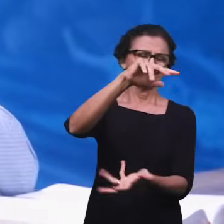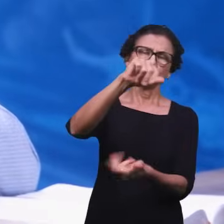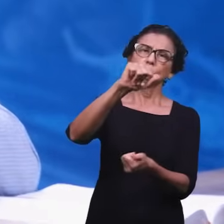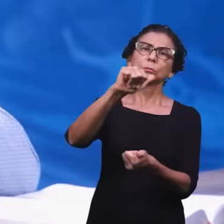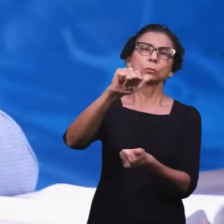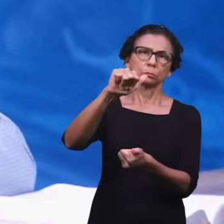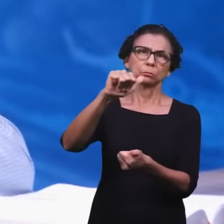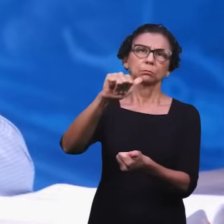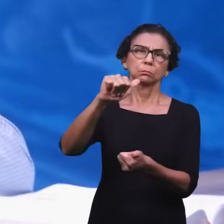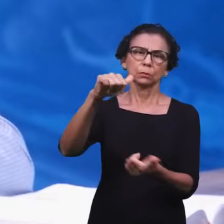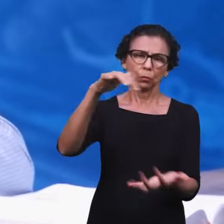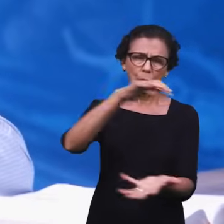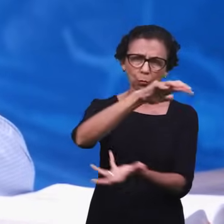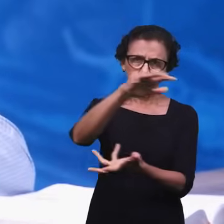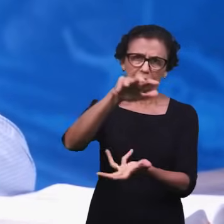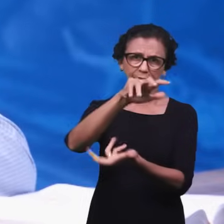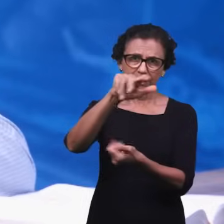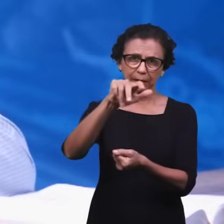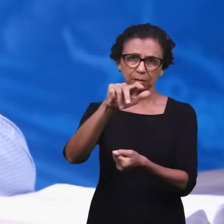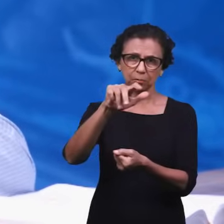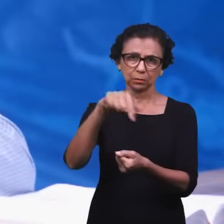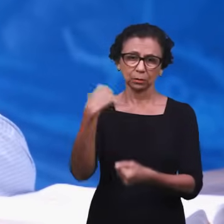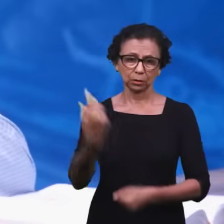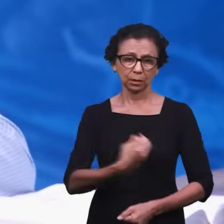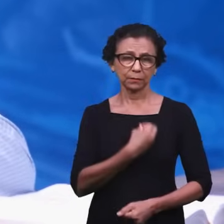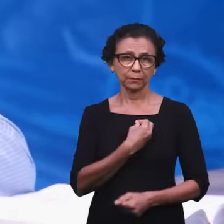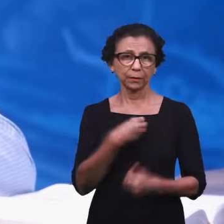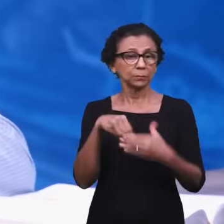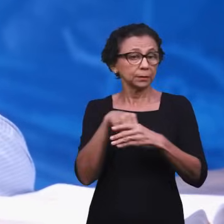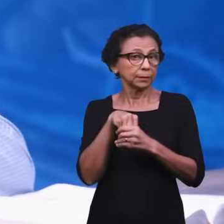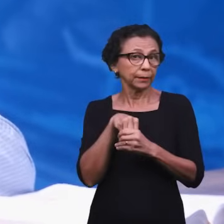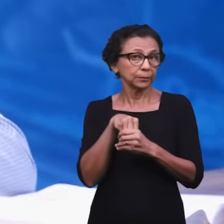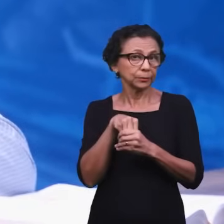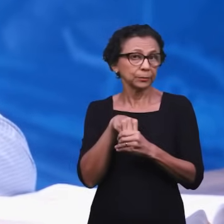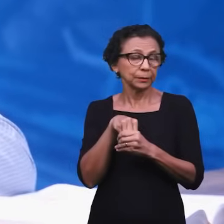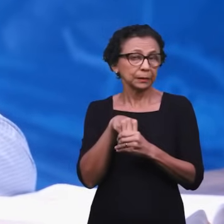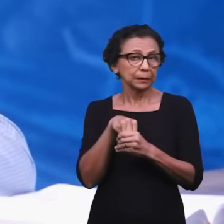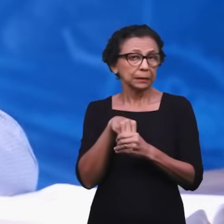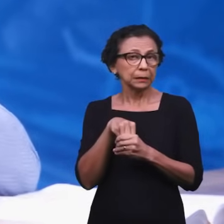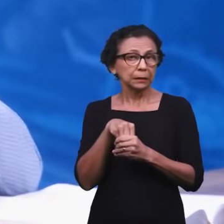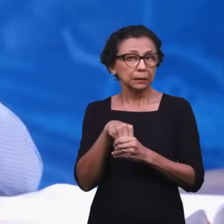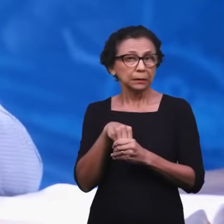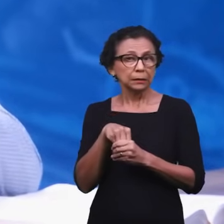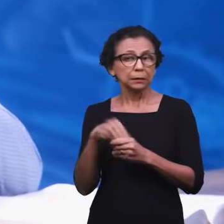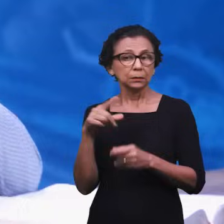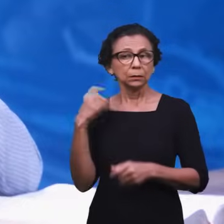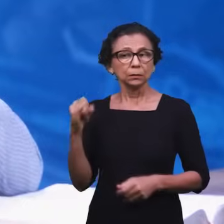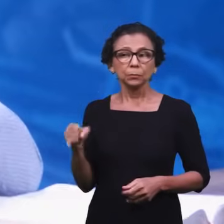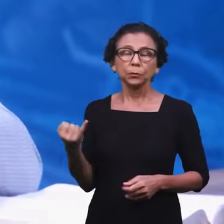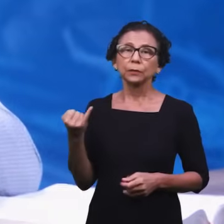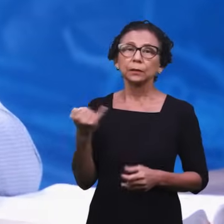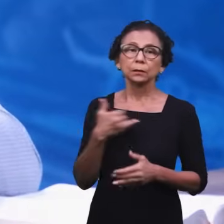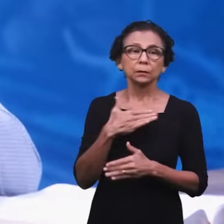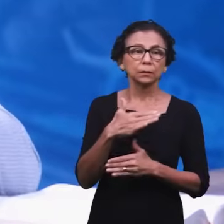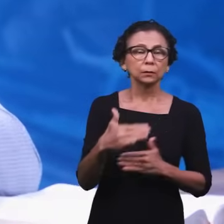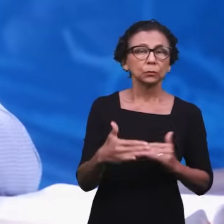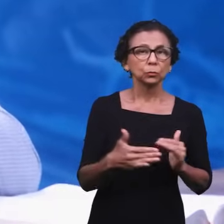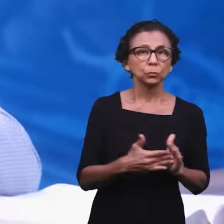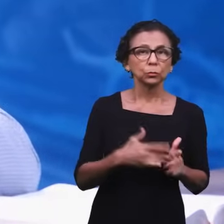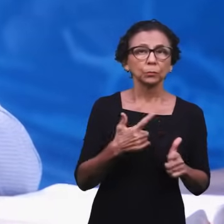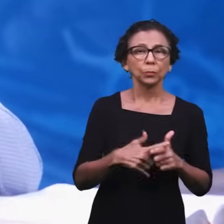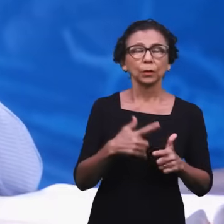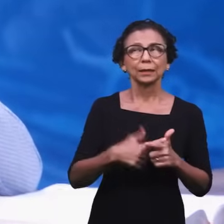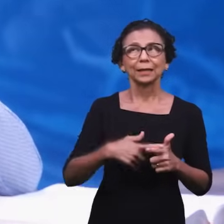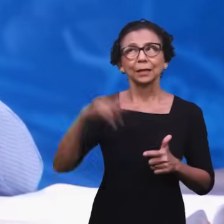universo que nós aqui estamos. E o homem, ele tem usufruído de tudo isso, com a inteligência que o Senhor deu ao